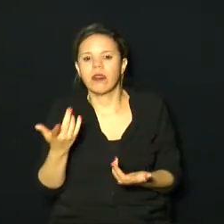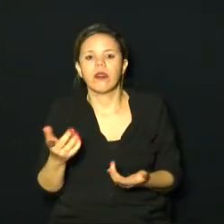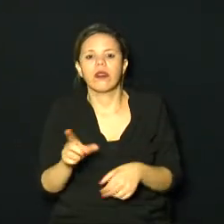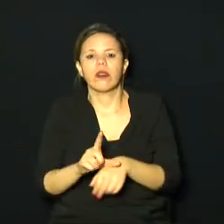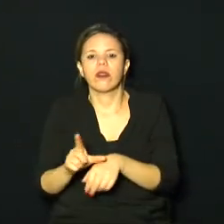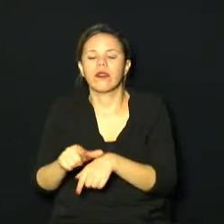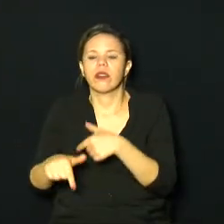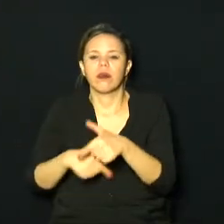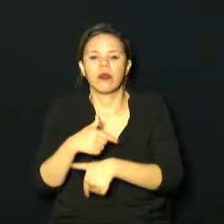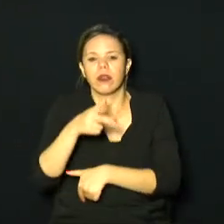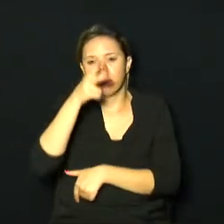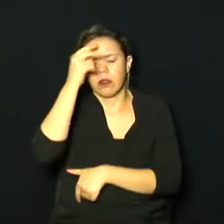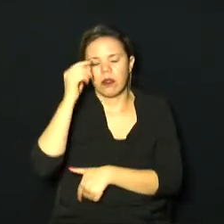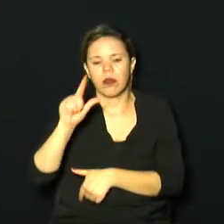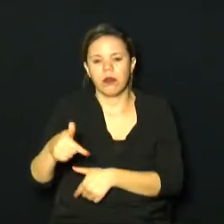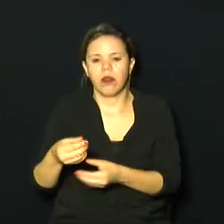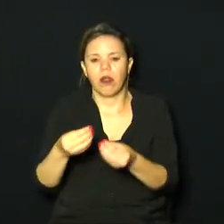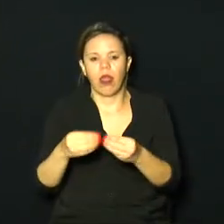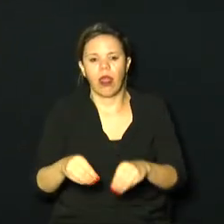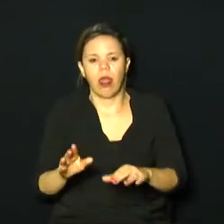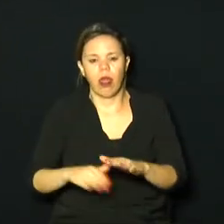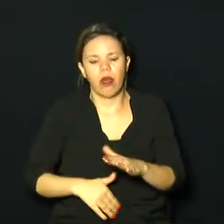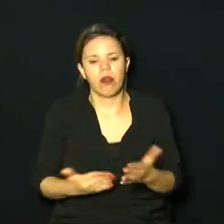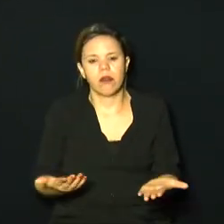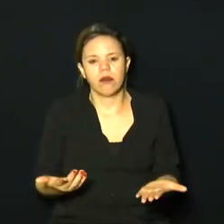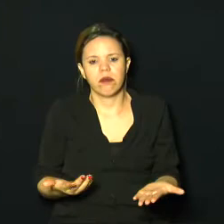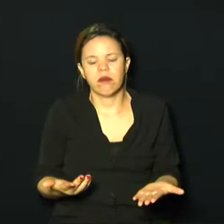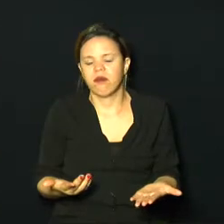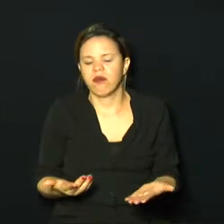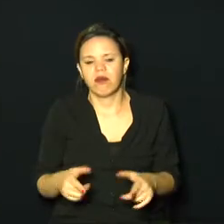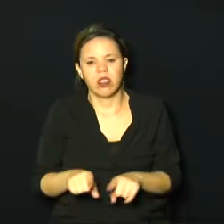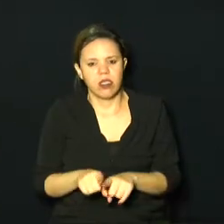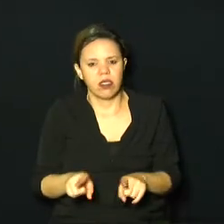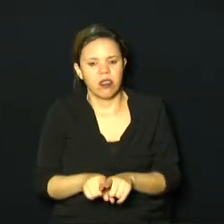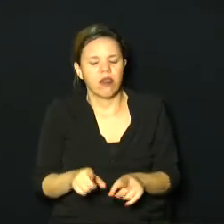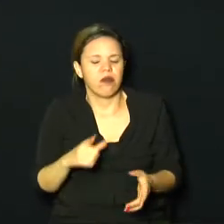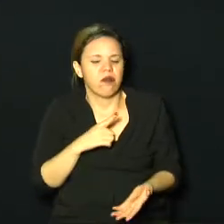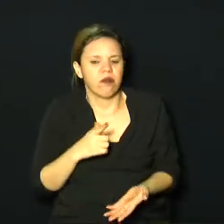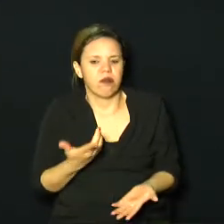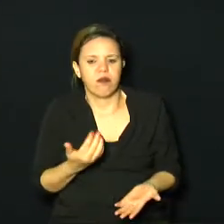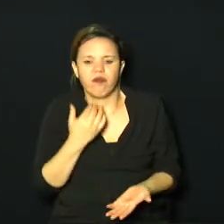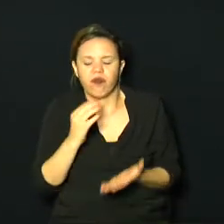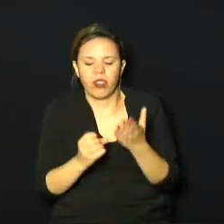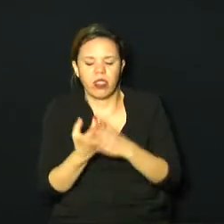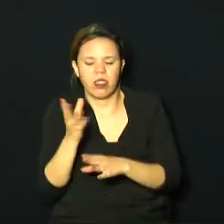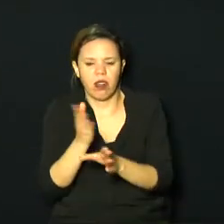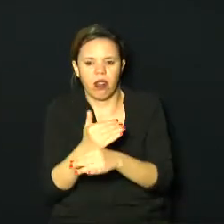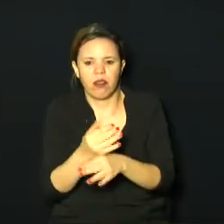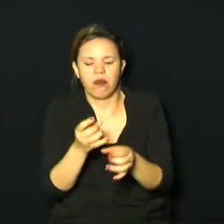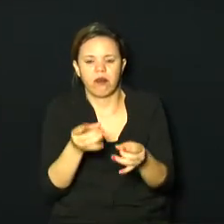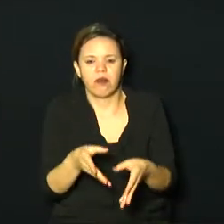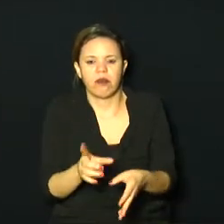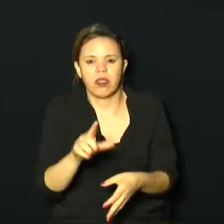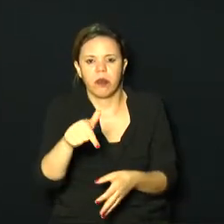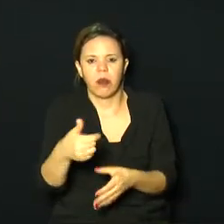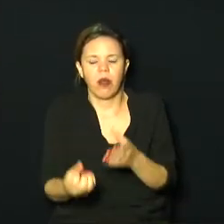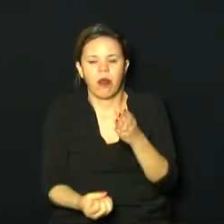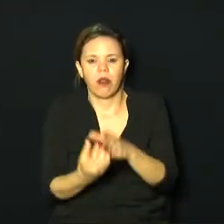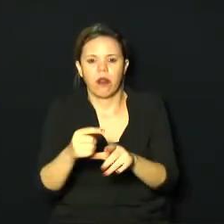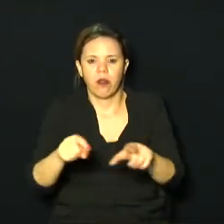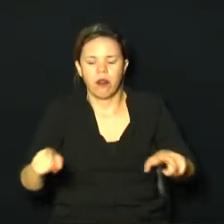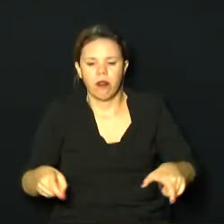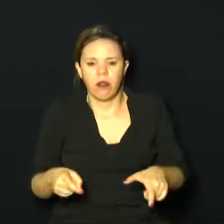depois privatizar. Eu tenho uma propriedade privada, não tem função social, eu lavo as mãos, não acontece nada, para depois vir uma reintegração de posse e eu